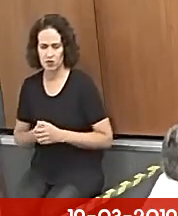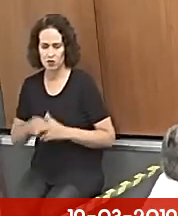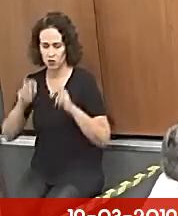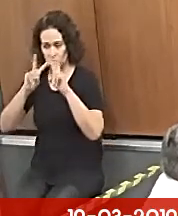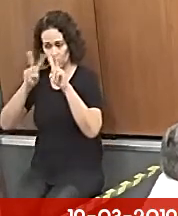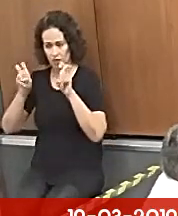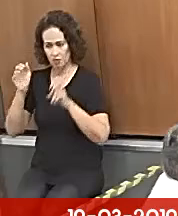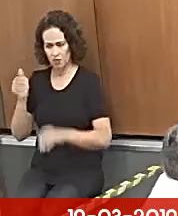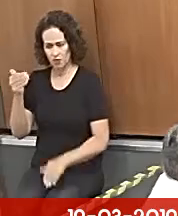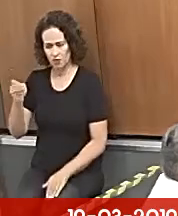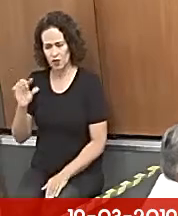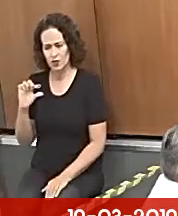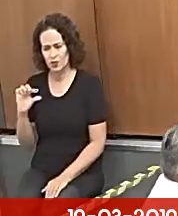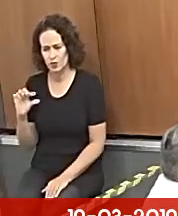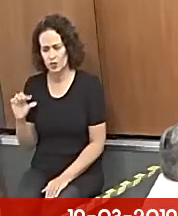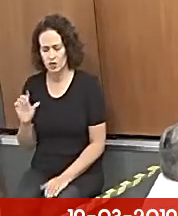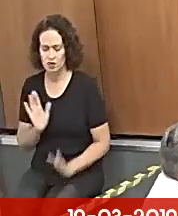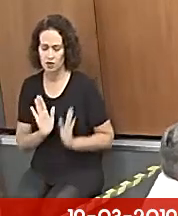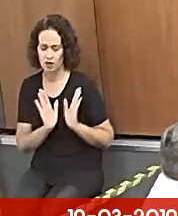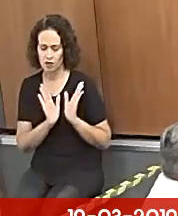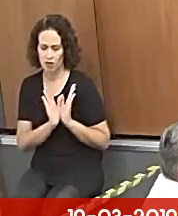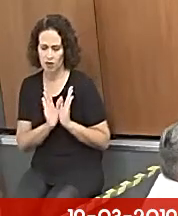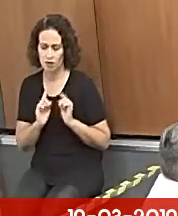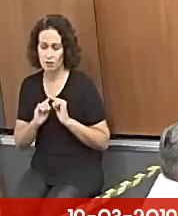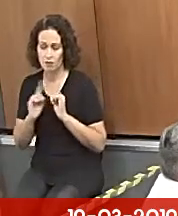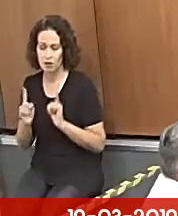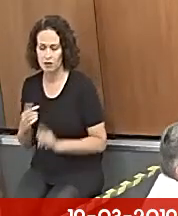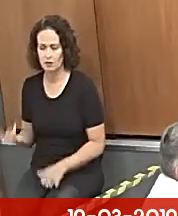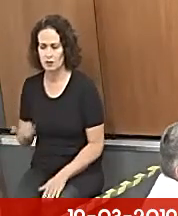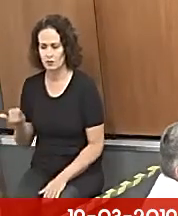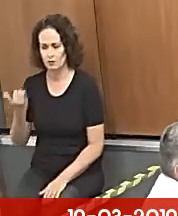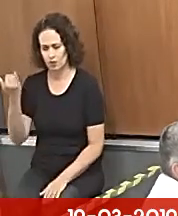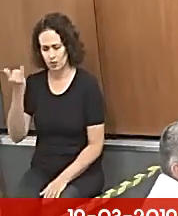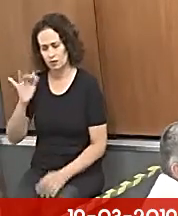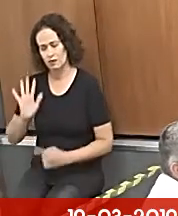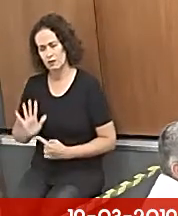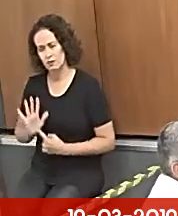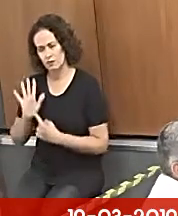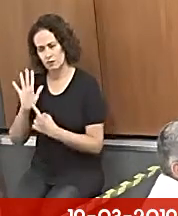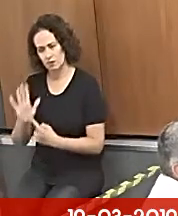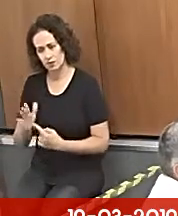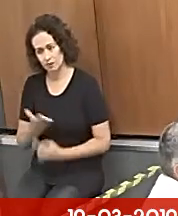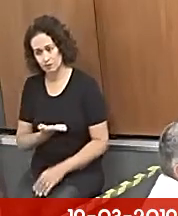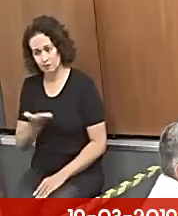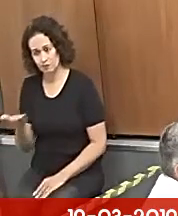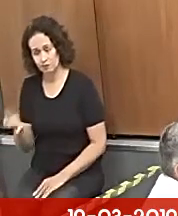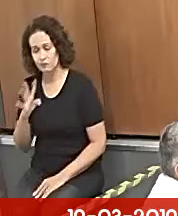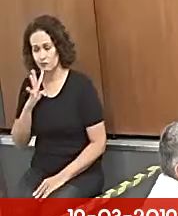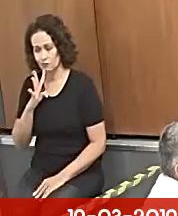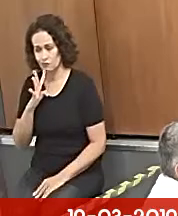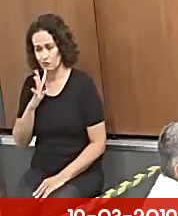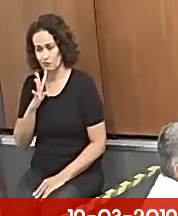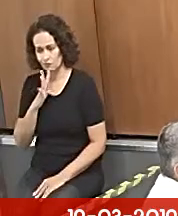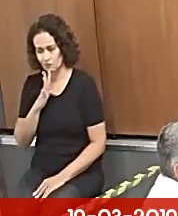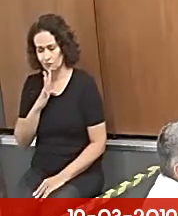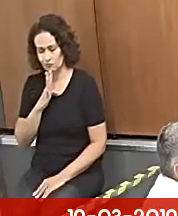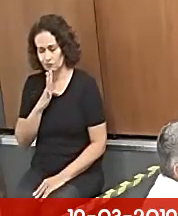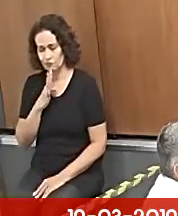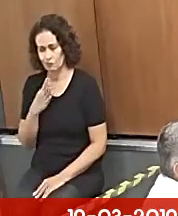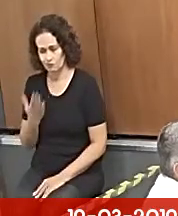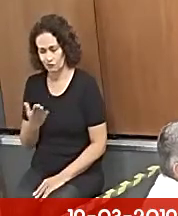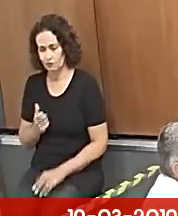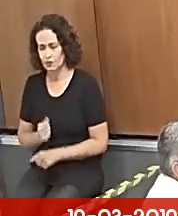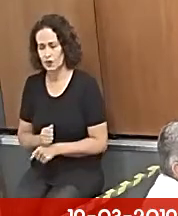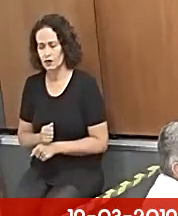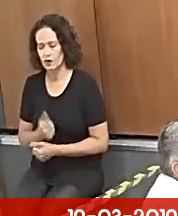da ae mas é importante a gente manifestar isso para que todos têm conhecimento o gestor ele ele